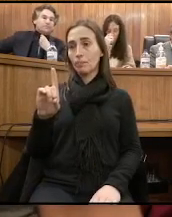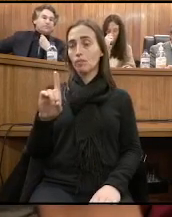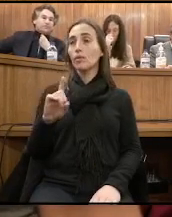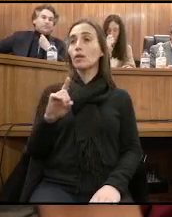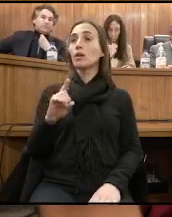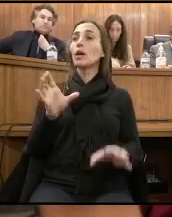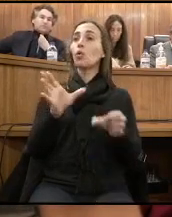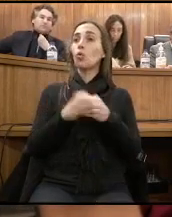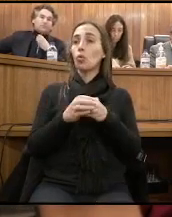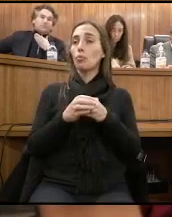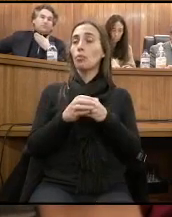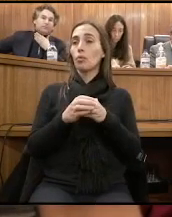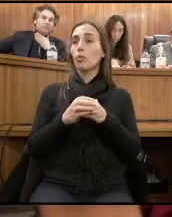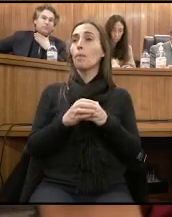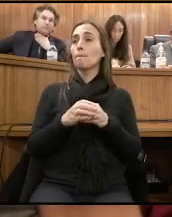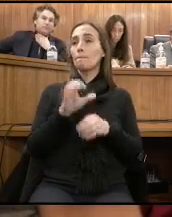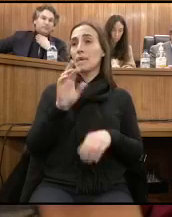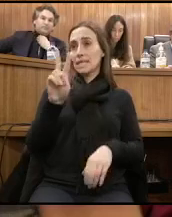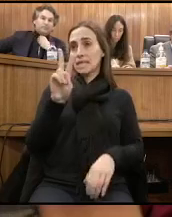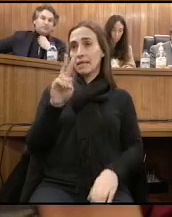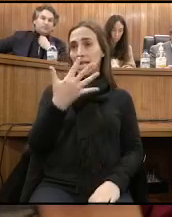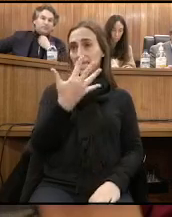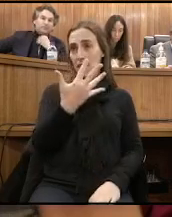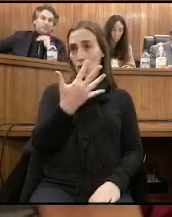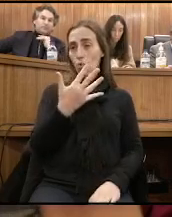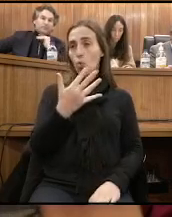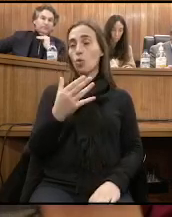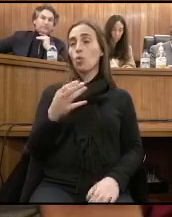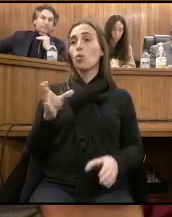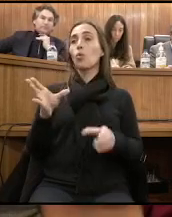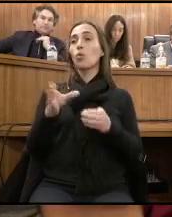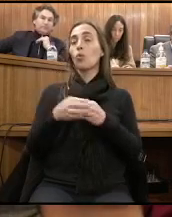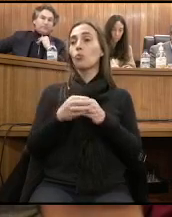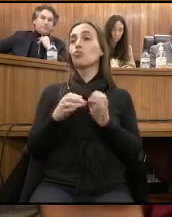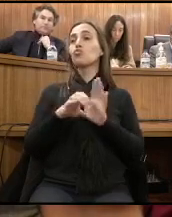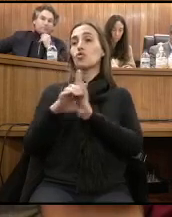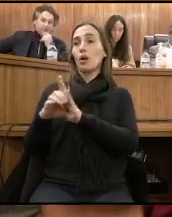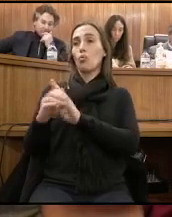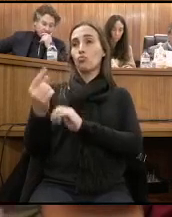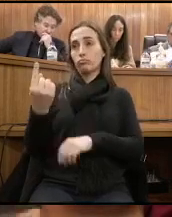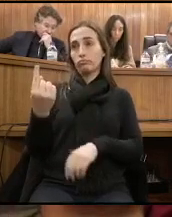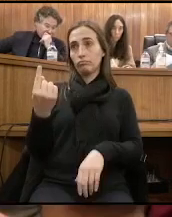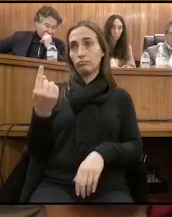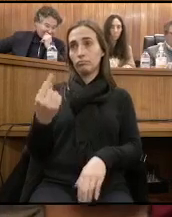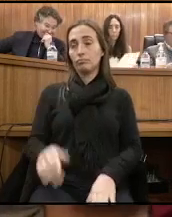5 do Grupo Municipal do PSD e 1 do Grupo Municipal do Chega.